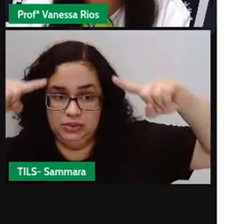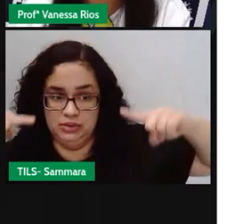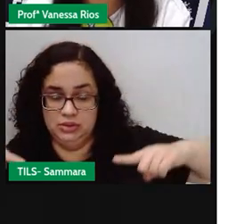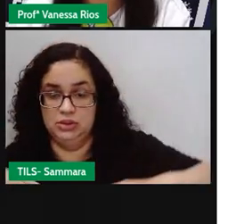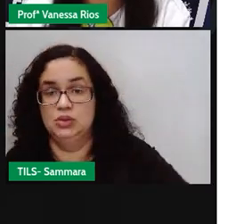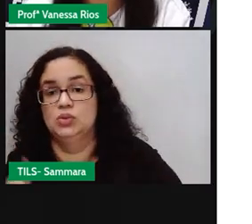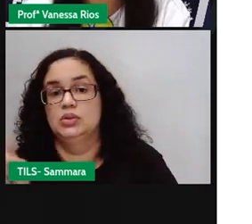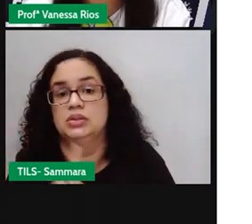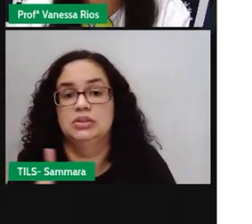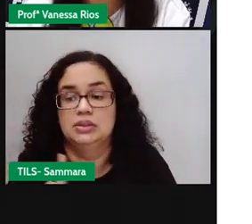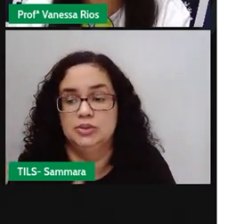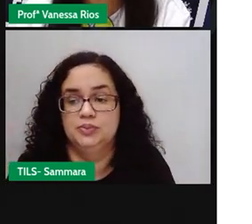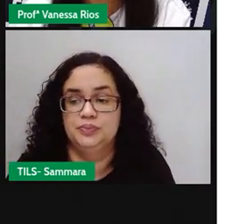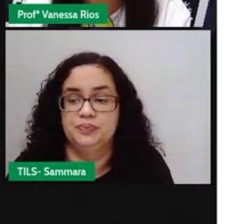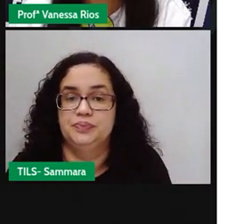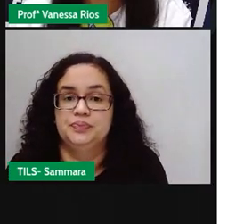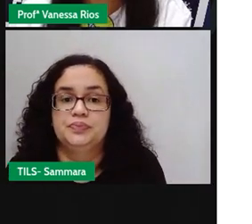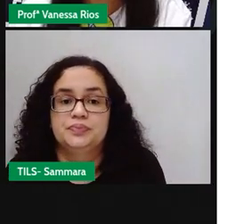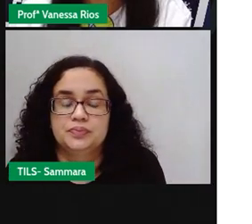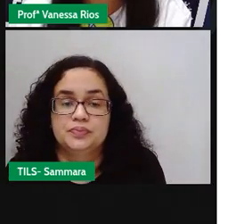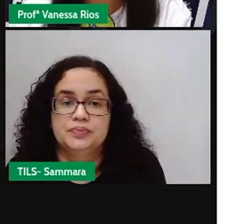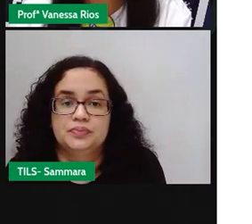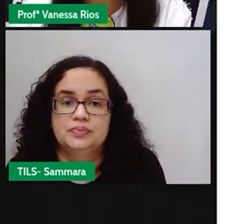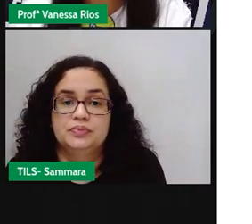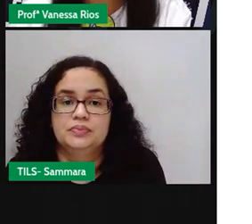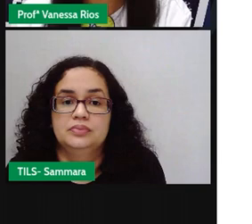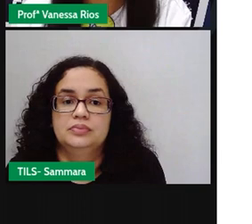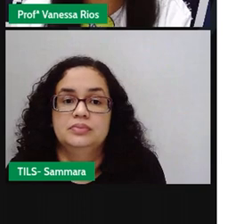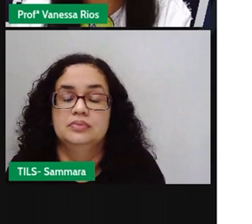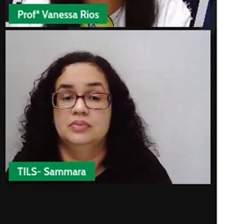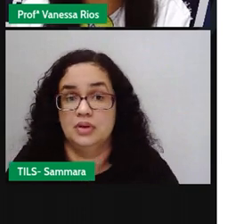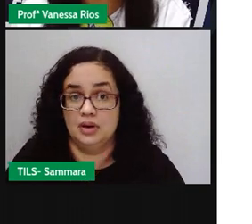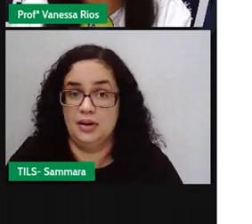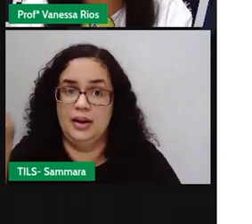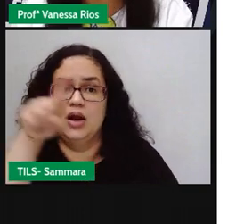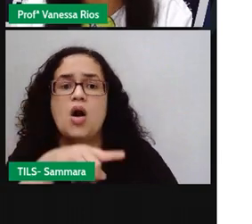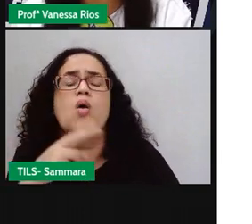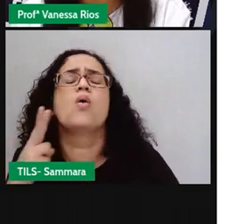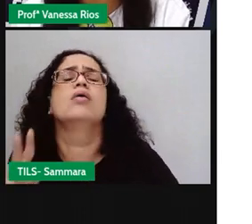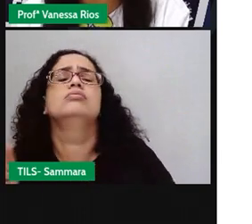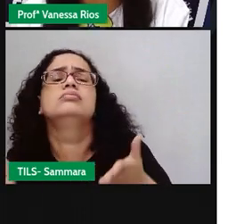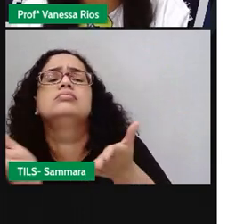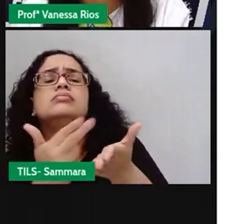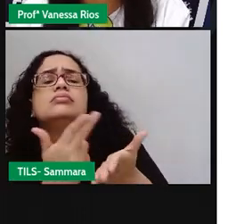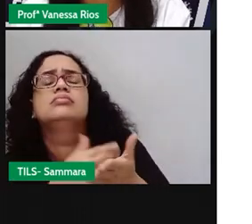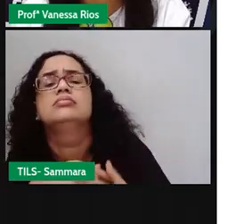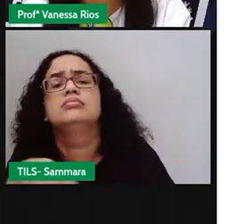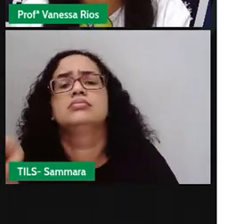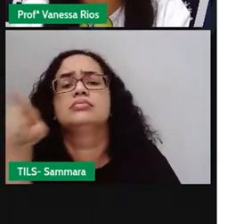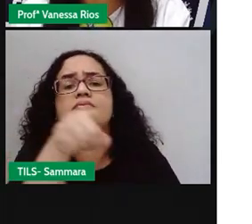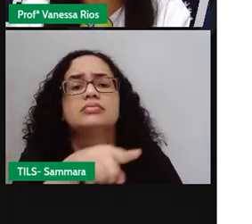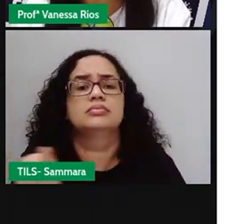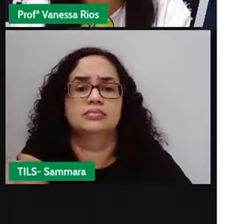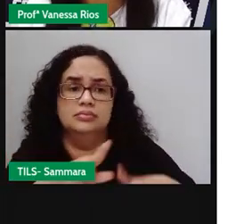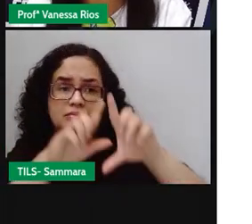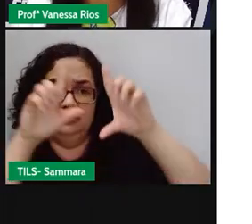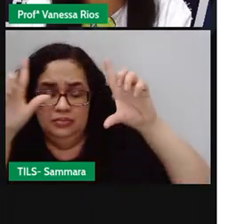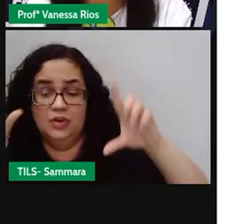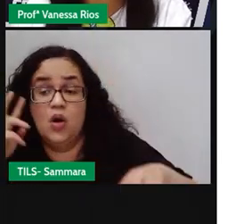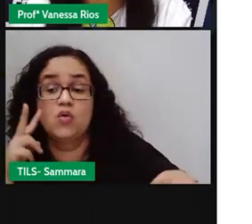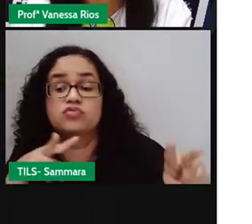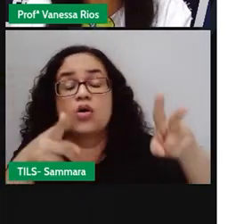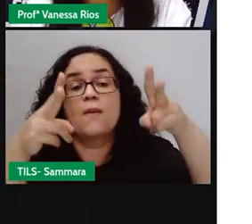triângulos, né? Por isso. Olha só, nessa parede, qual é a figura geométrica que a gente plana, que a